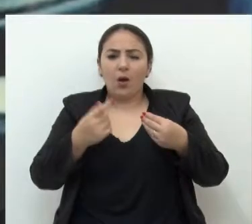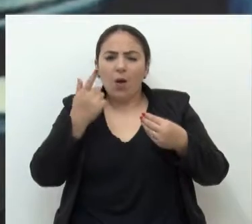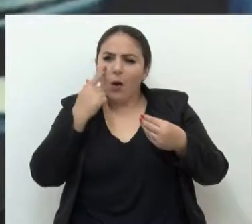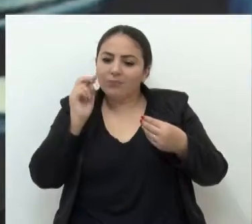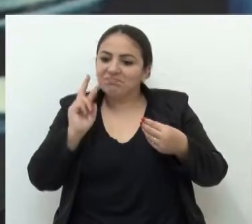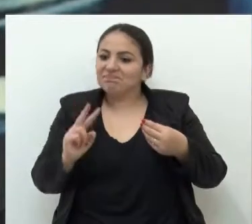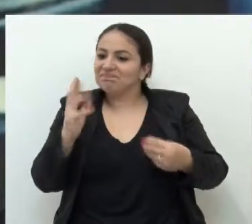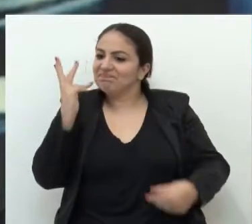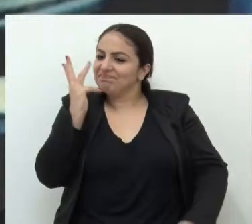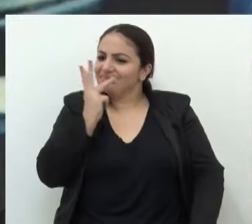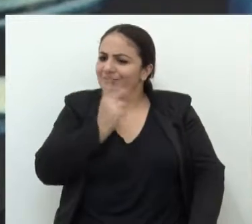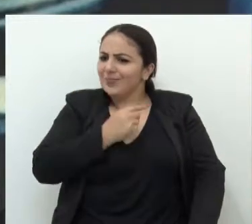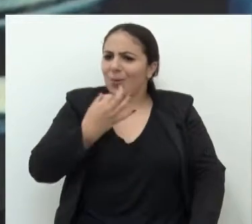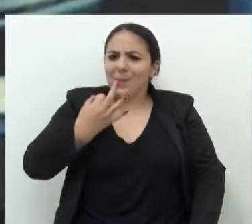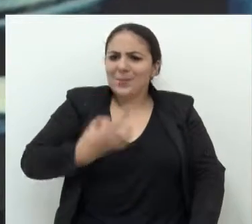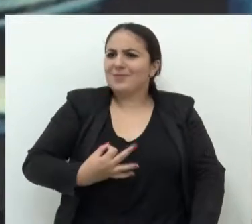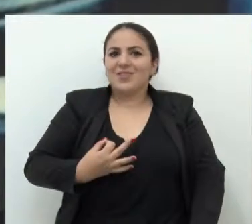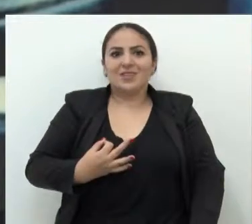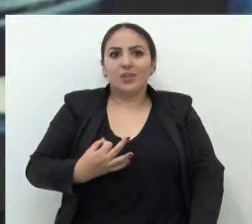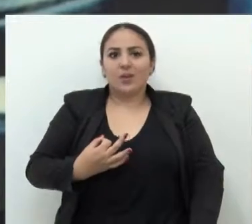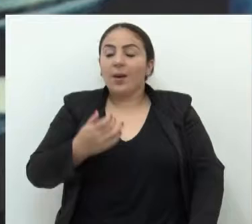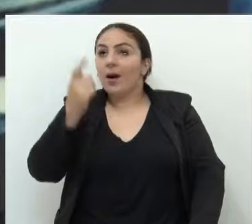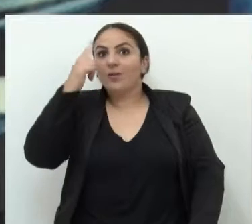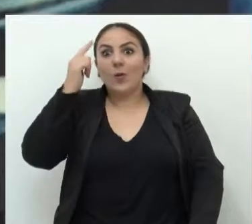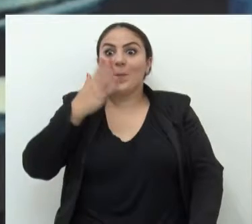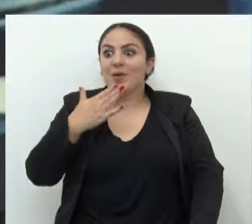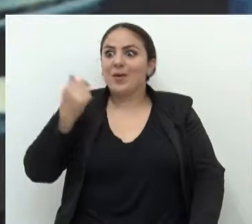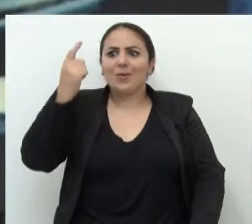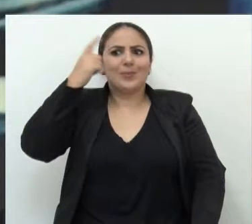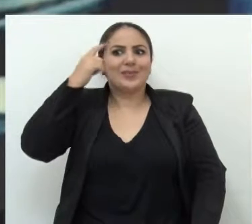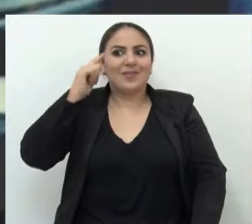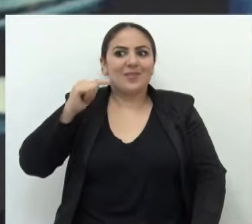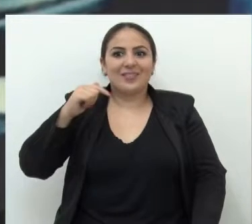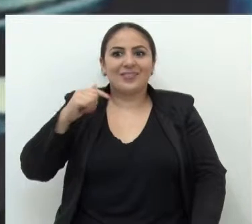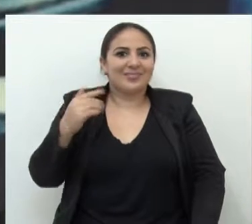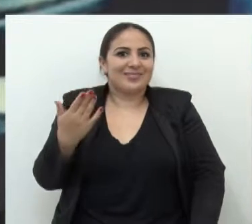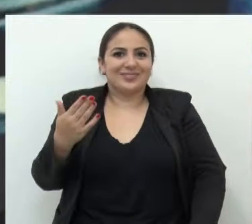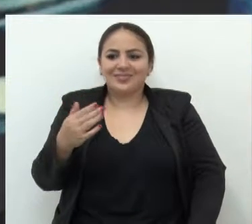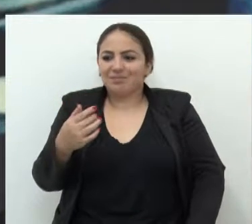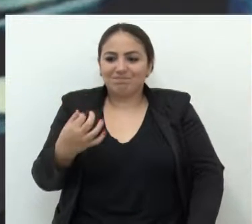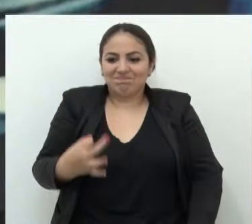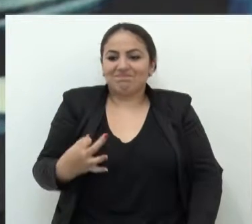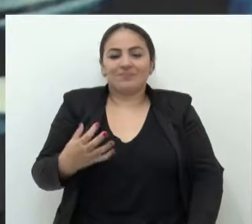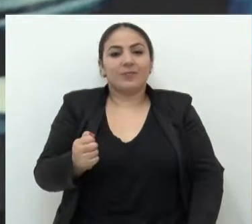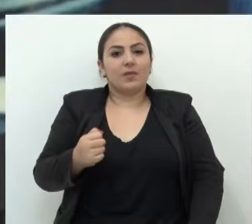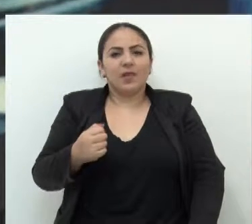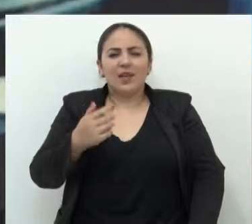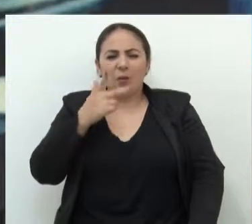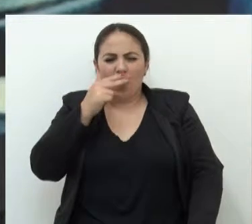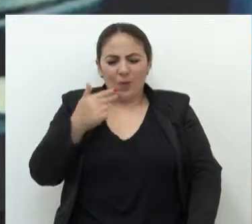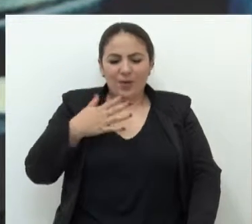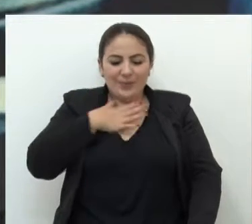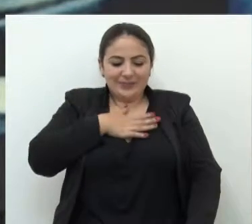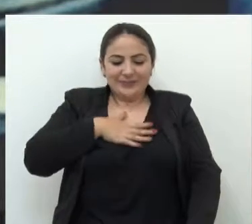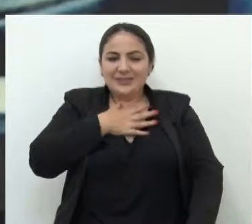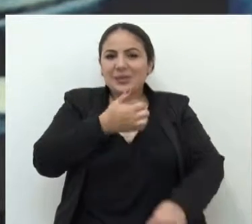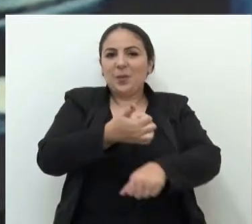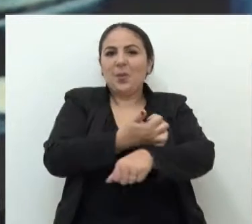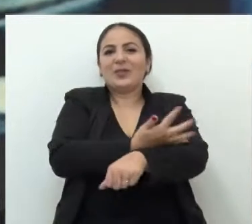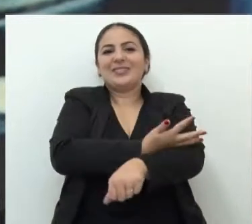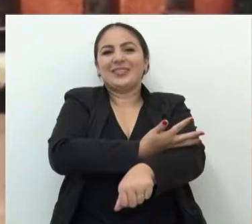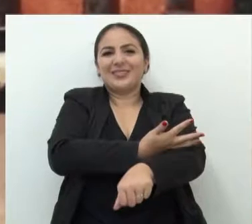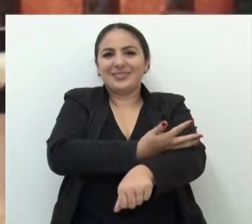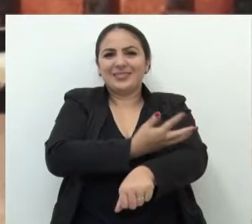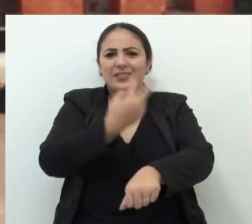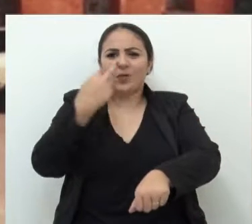delas chegam assim, mas ficou uma maravilha, ficou melhor do que eu esperava. Então isso aí não tem, assim, é de